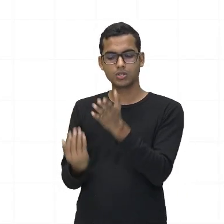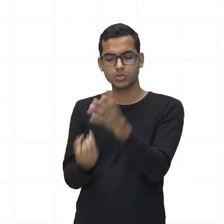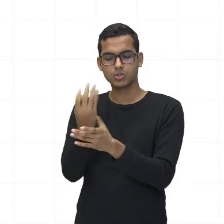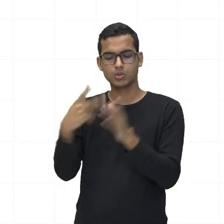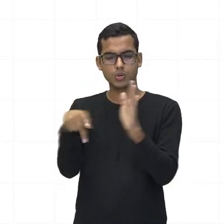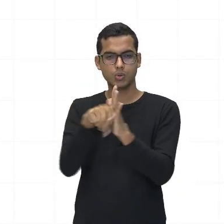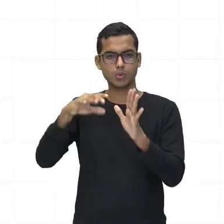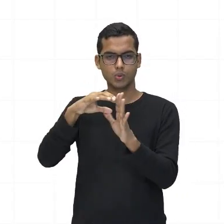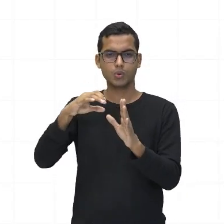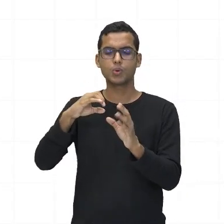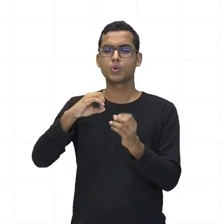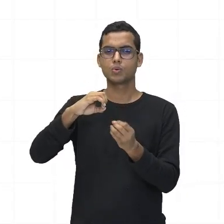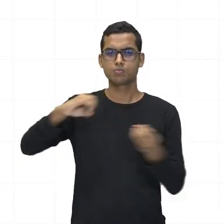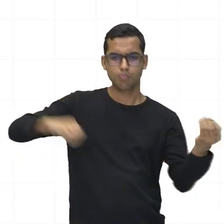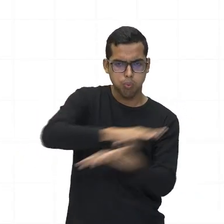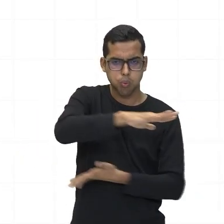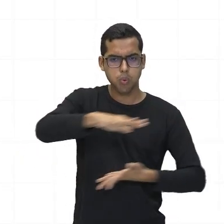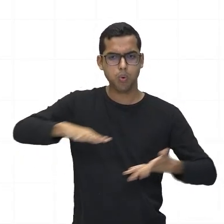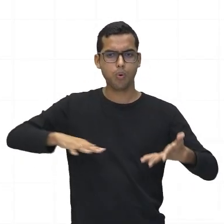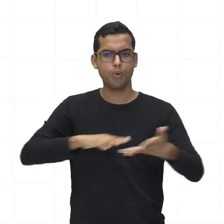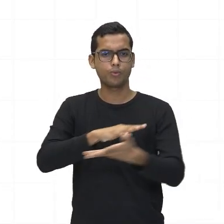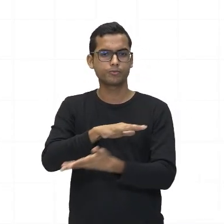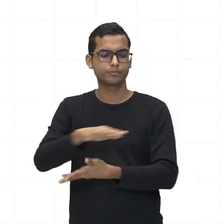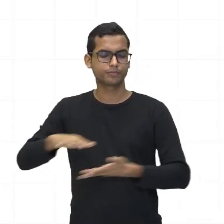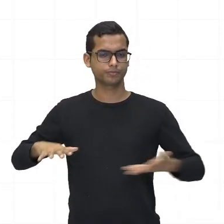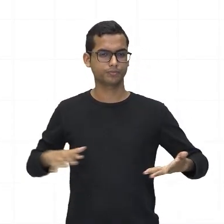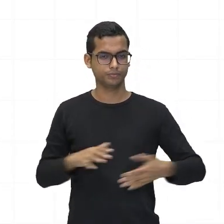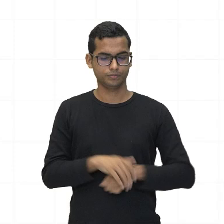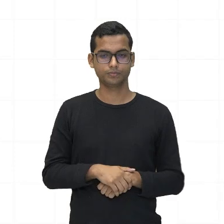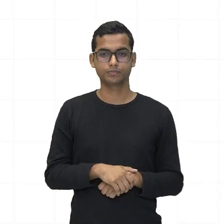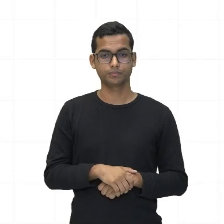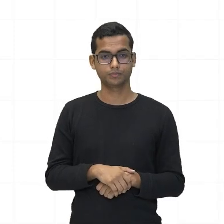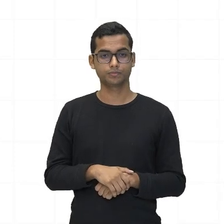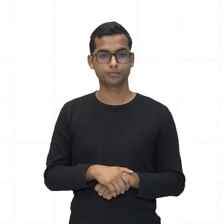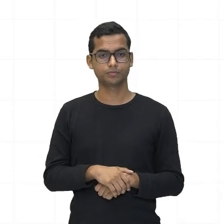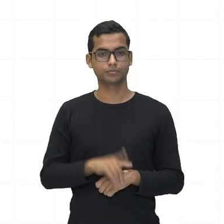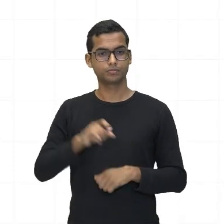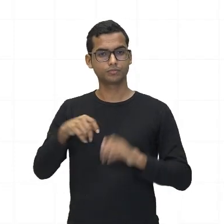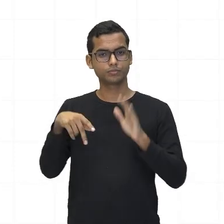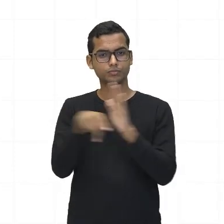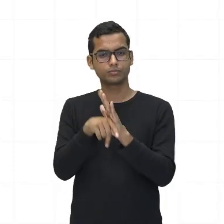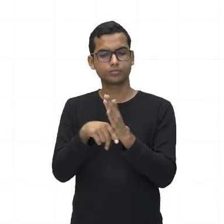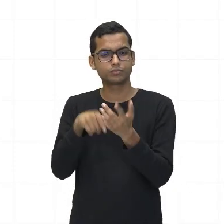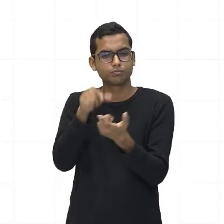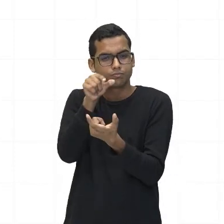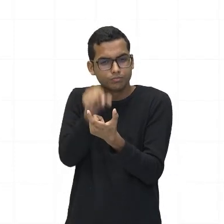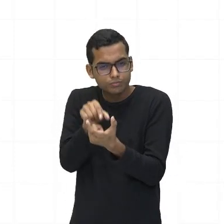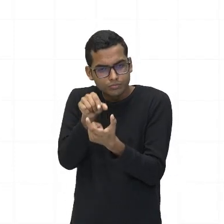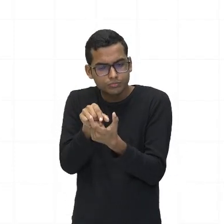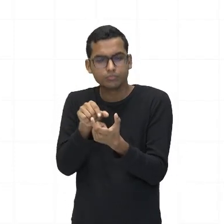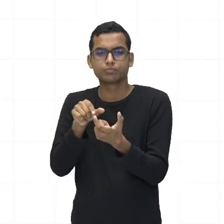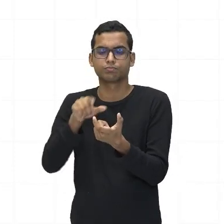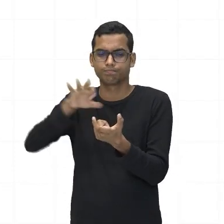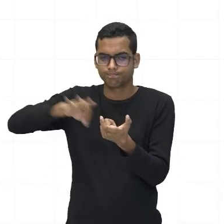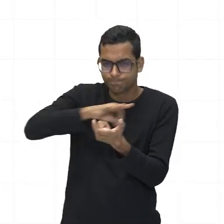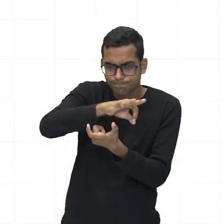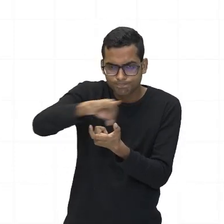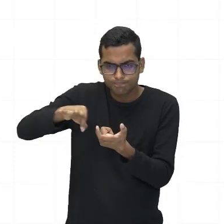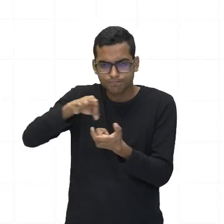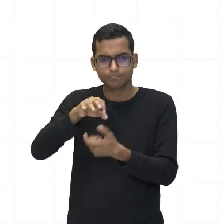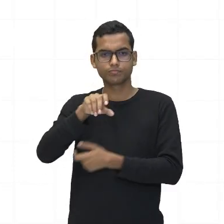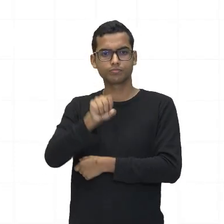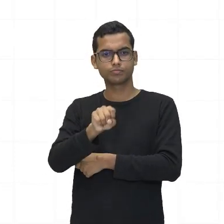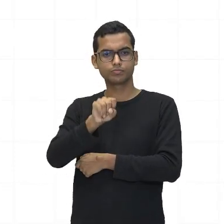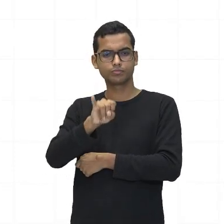é uma sílaba, né? Olhando aqui desde o Ocidente, é uma sílaba sagrada. Né? Esta